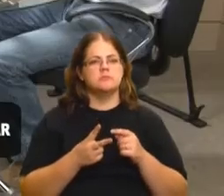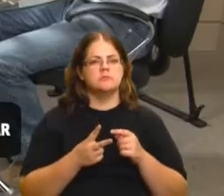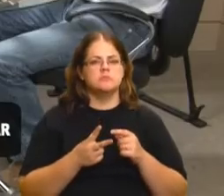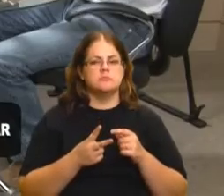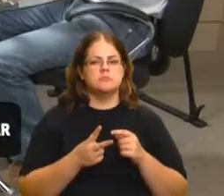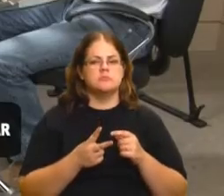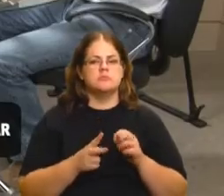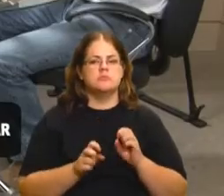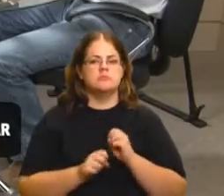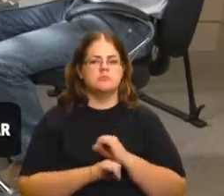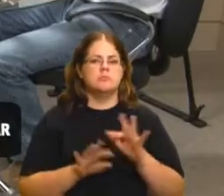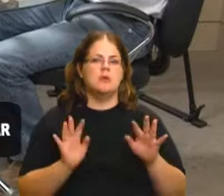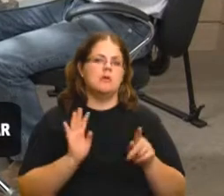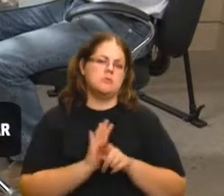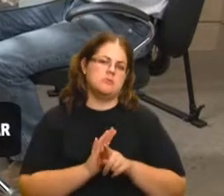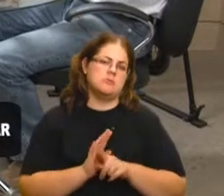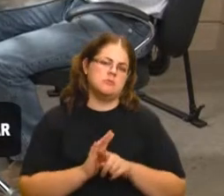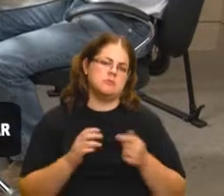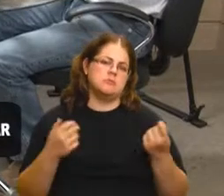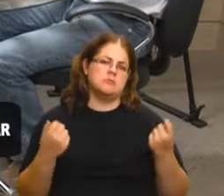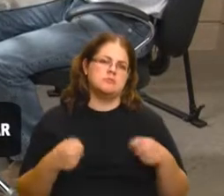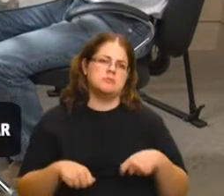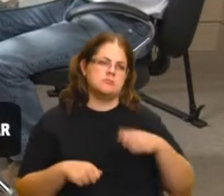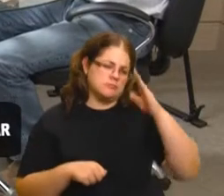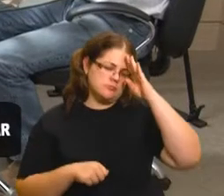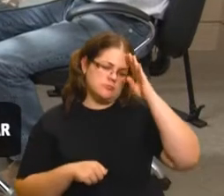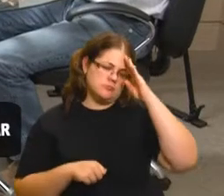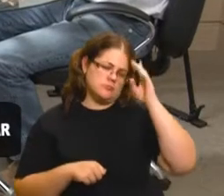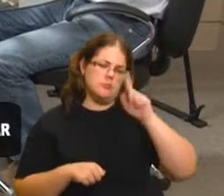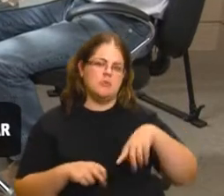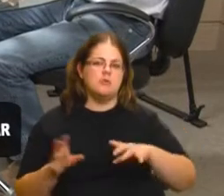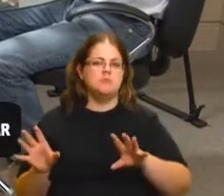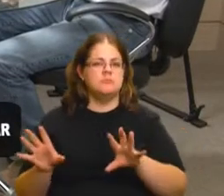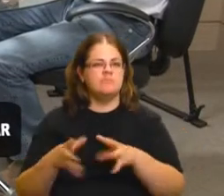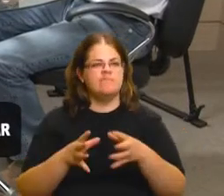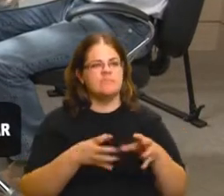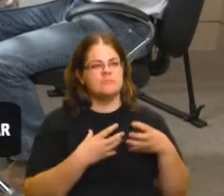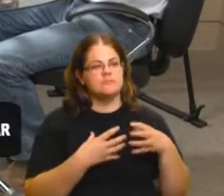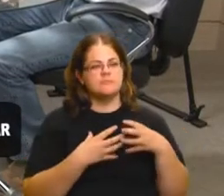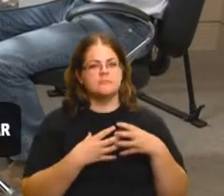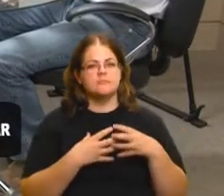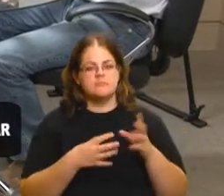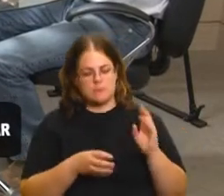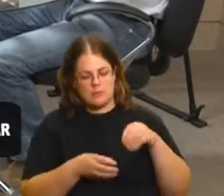as quais se poderia atribuir essa designação, e foi feitas dos grupos